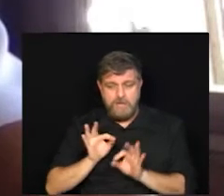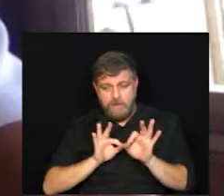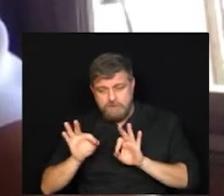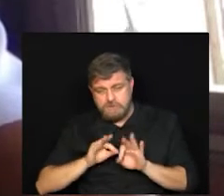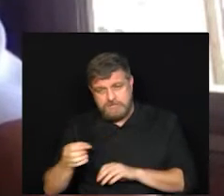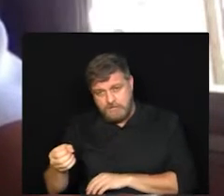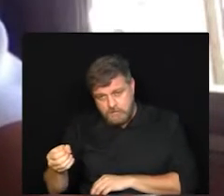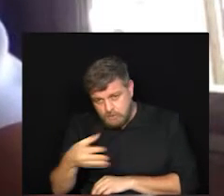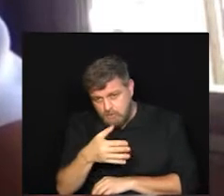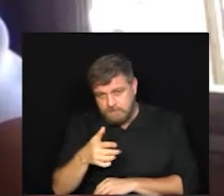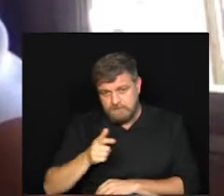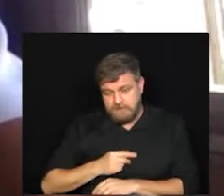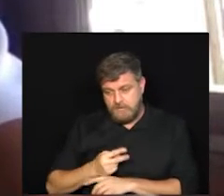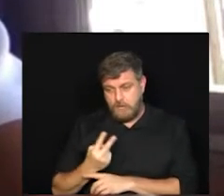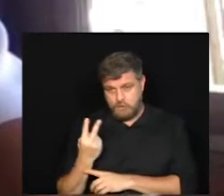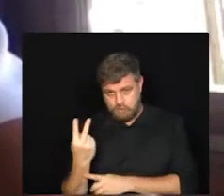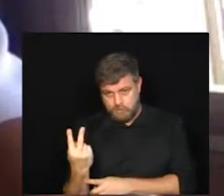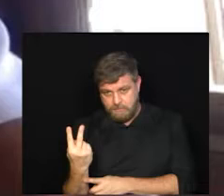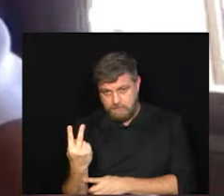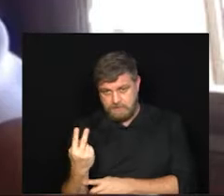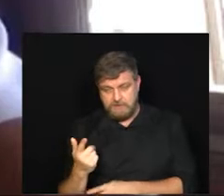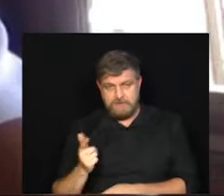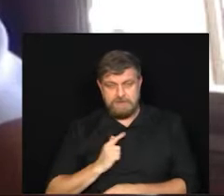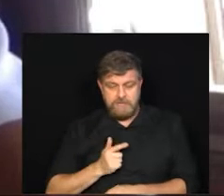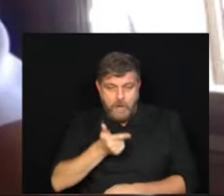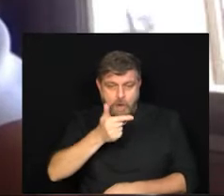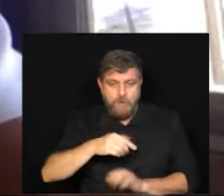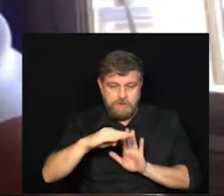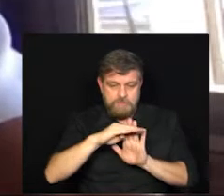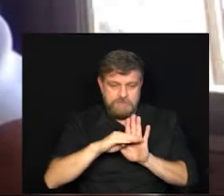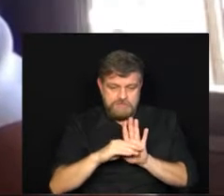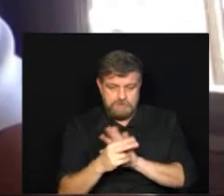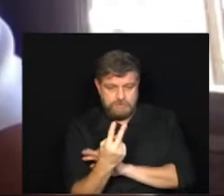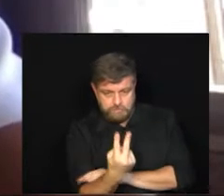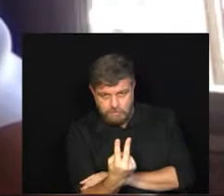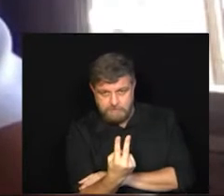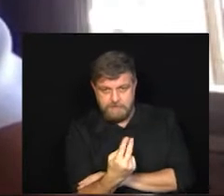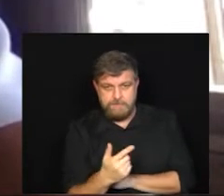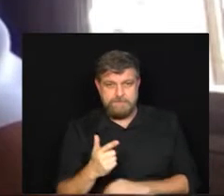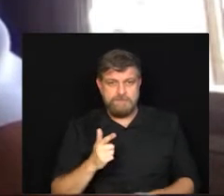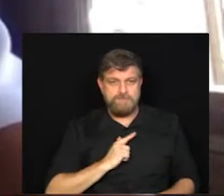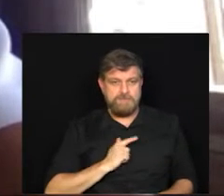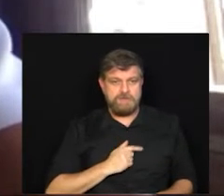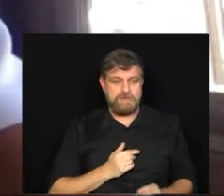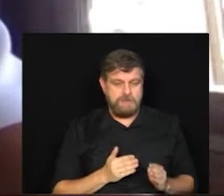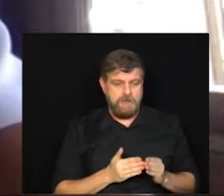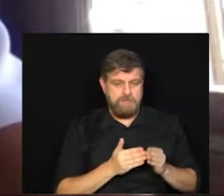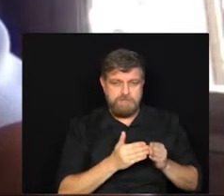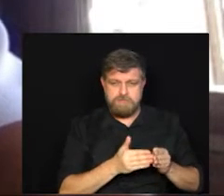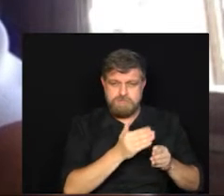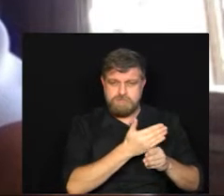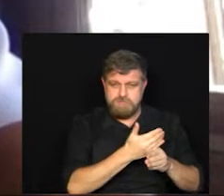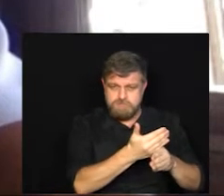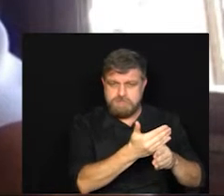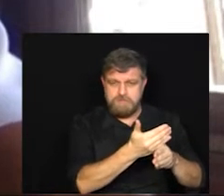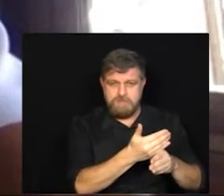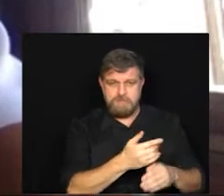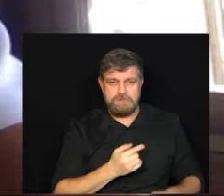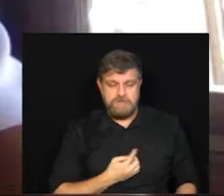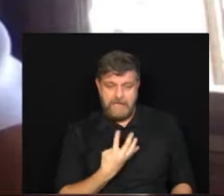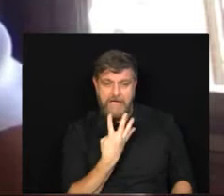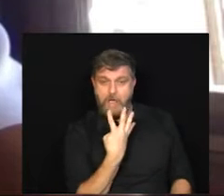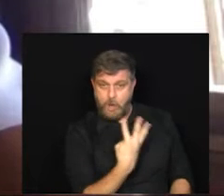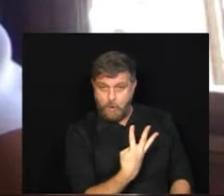que é o Star, que é de dupla. O Snipe é de dupla. Daí tem o HPE, que você citou, que são